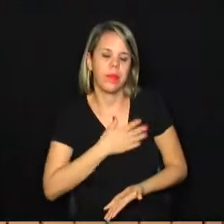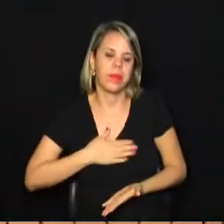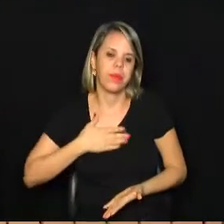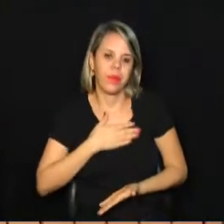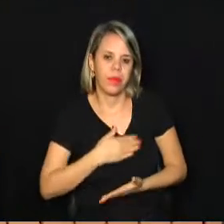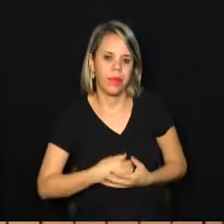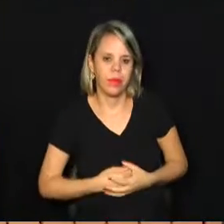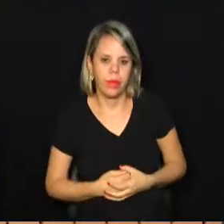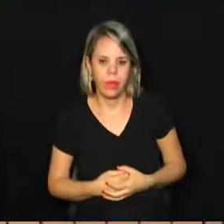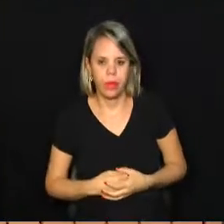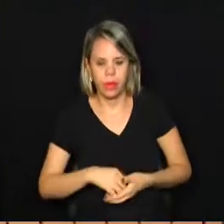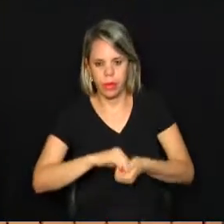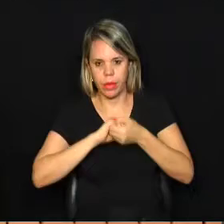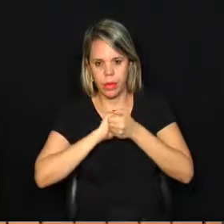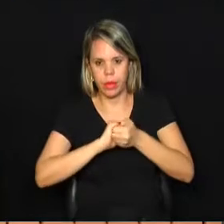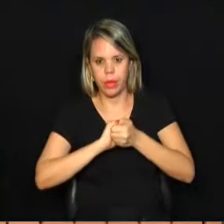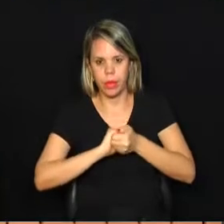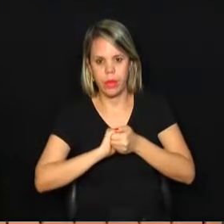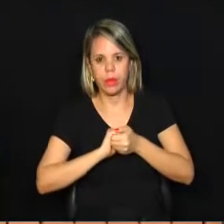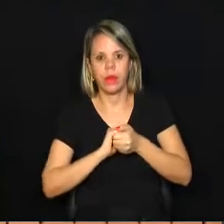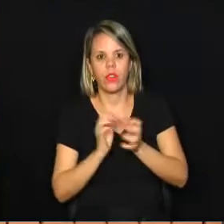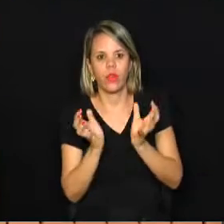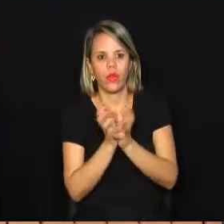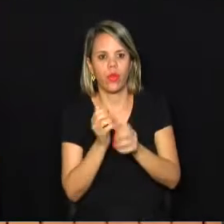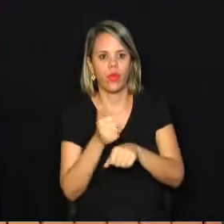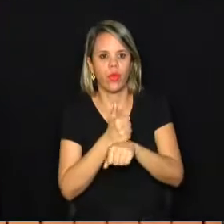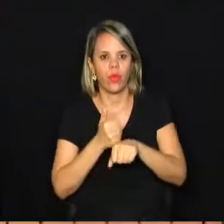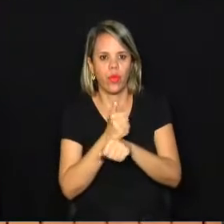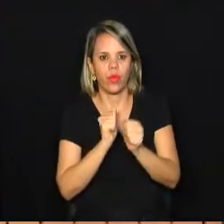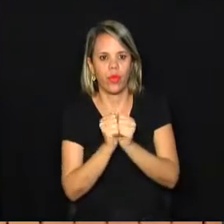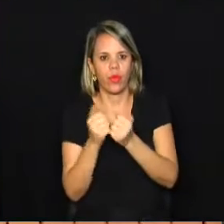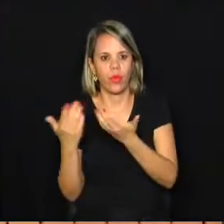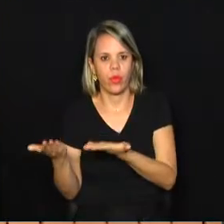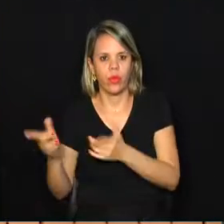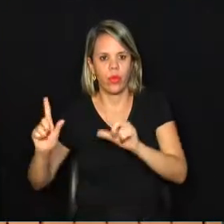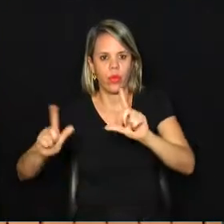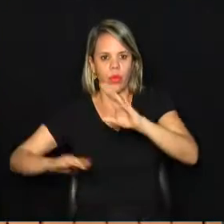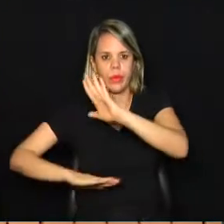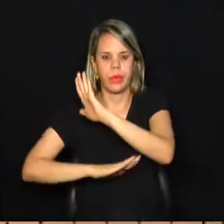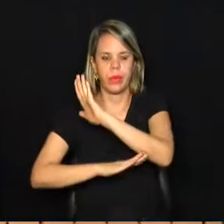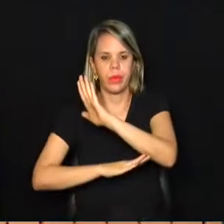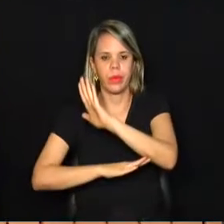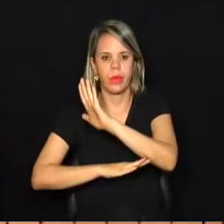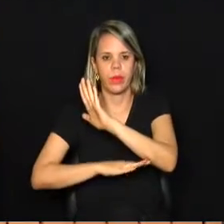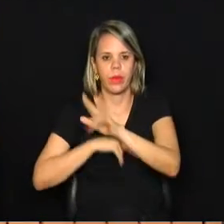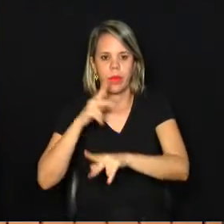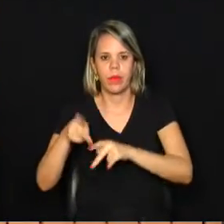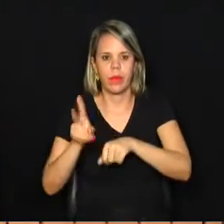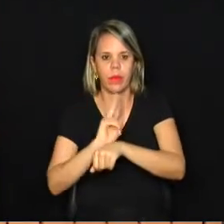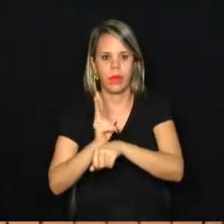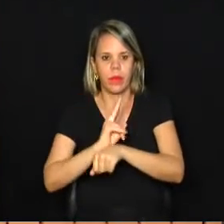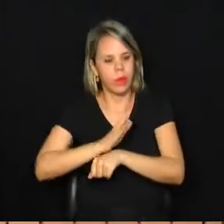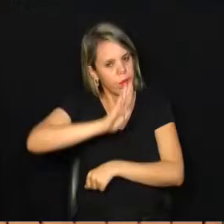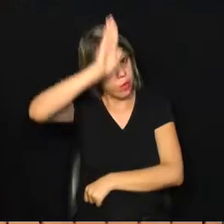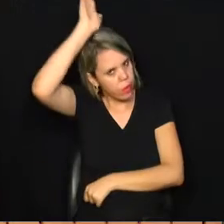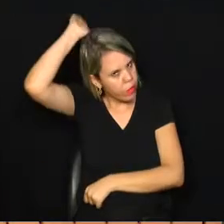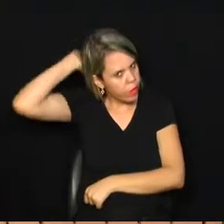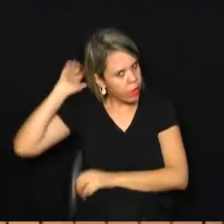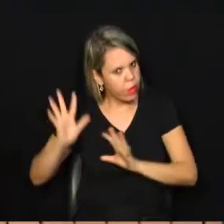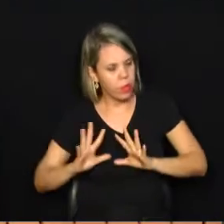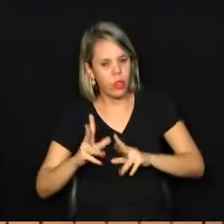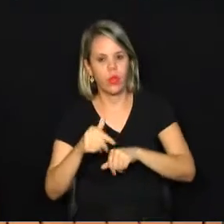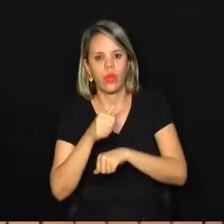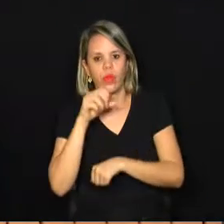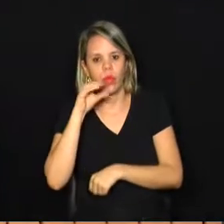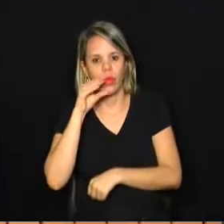prestígio. Cumprimentar toda a equipe que está conosco aqui, a TV Câmara, os guardas, os bombeiros, todos juntos